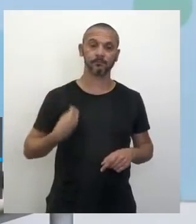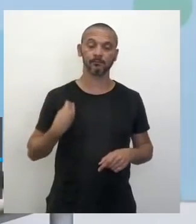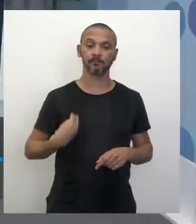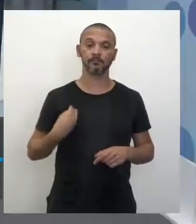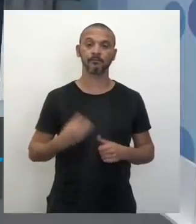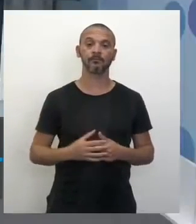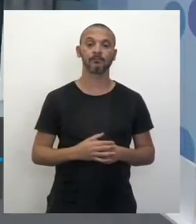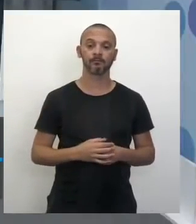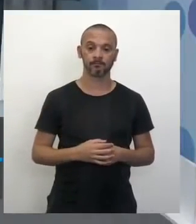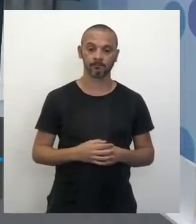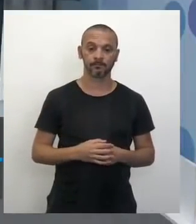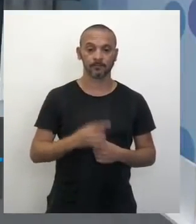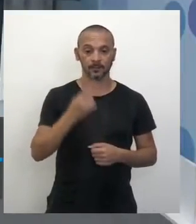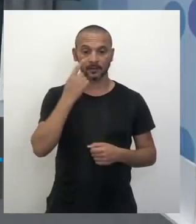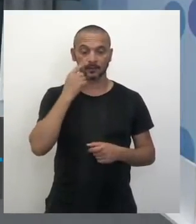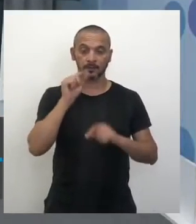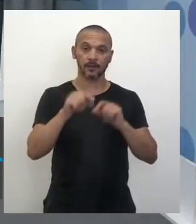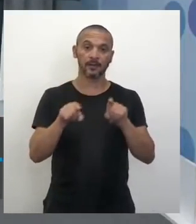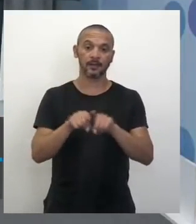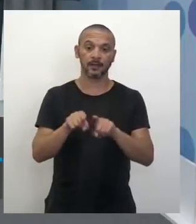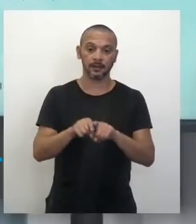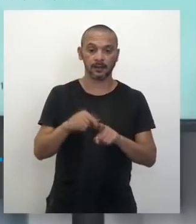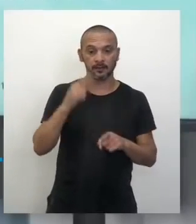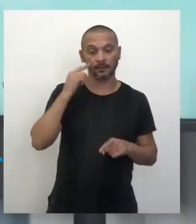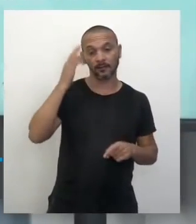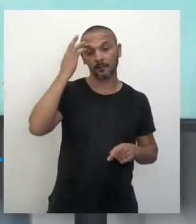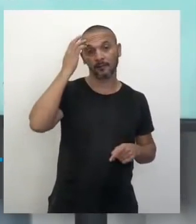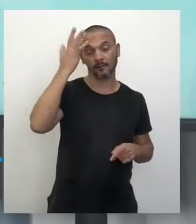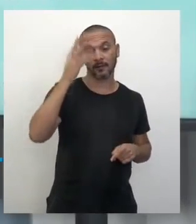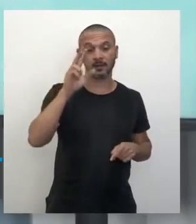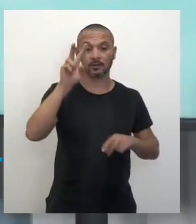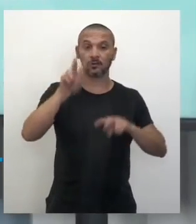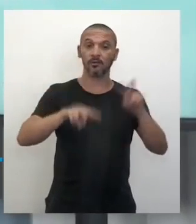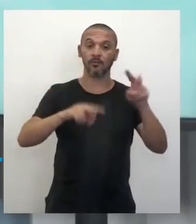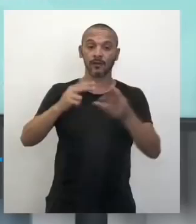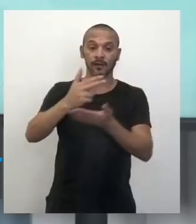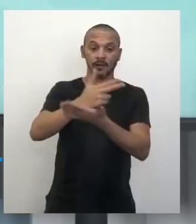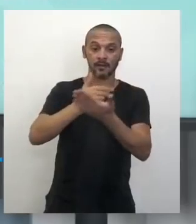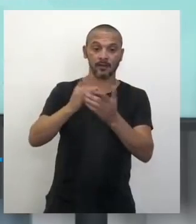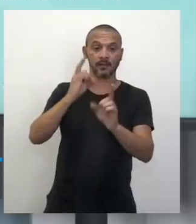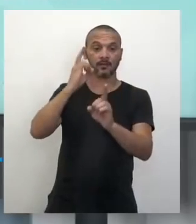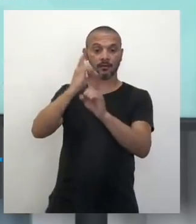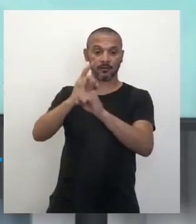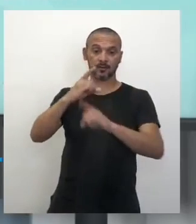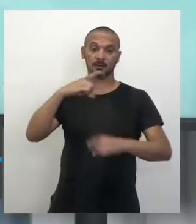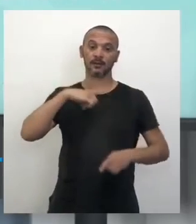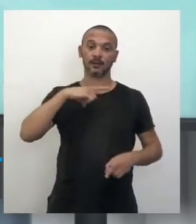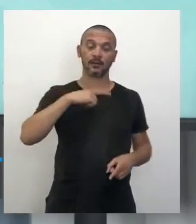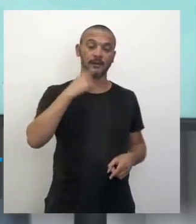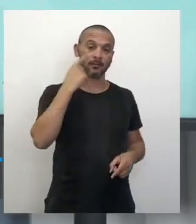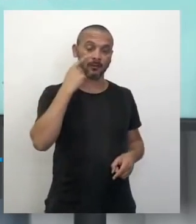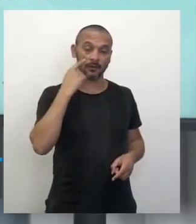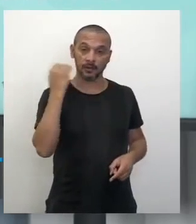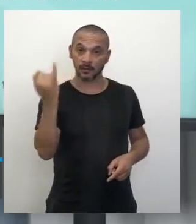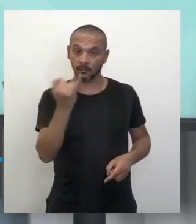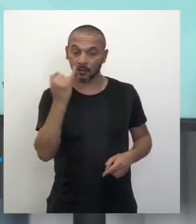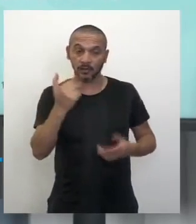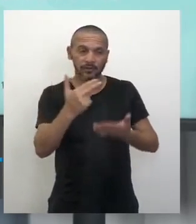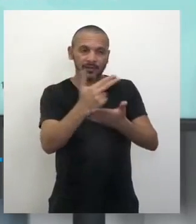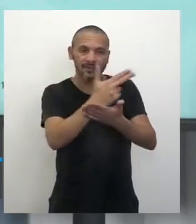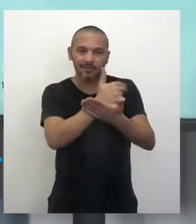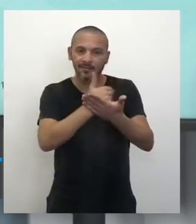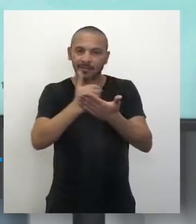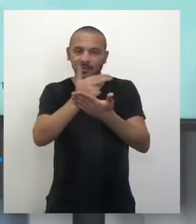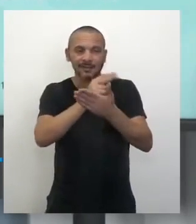Vivi? Vamos ver então. Esse daqui está muito fácil, é só olhar para o desenho que você descobre, não é isso? Por isso eu digo que os desenhos,